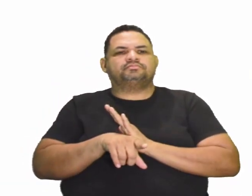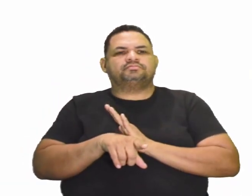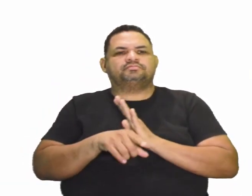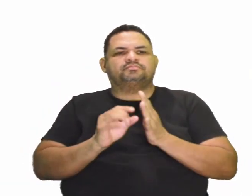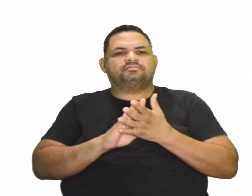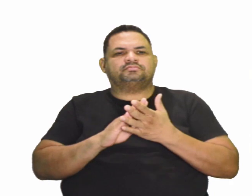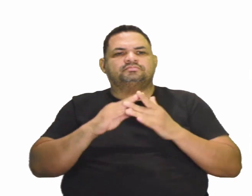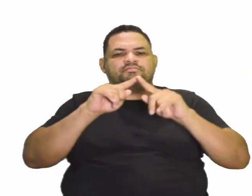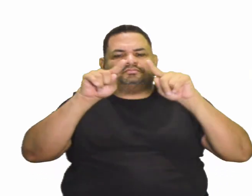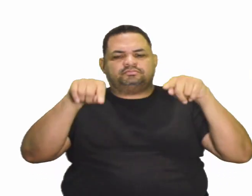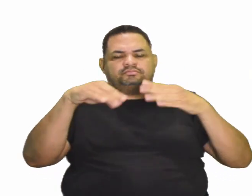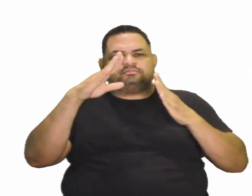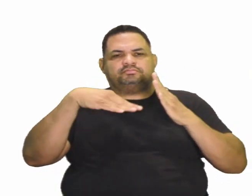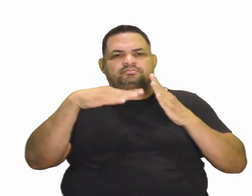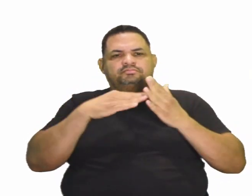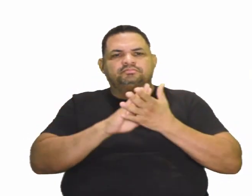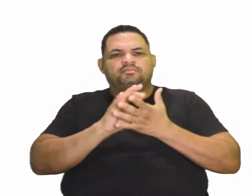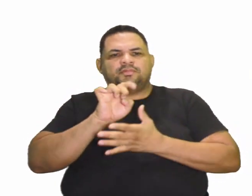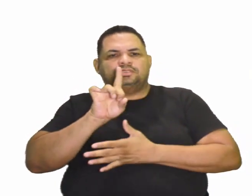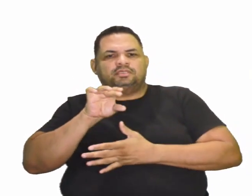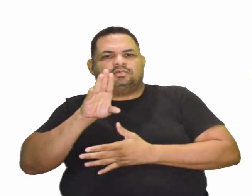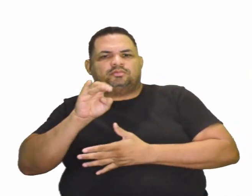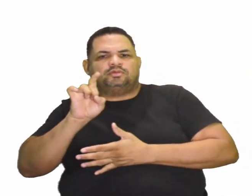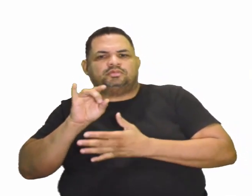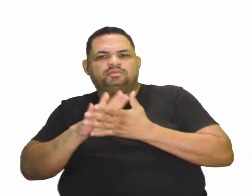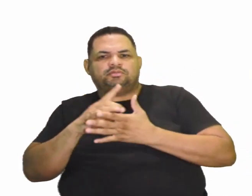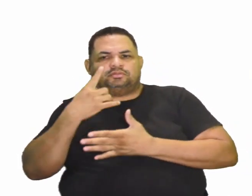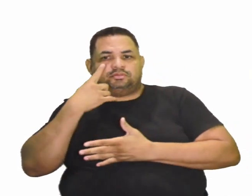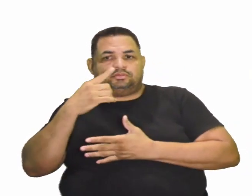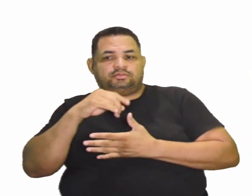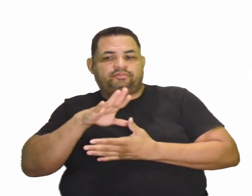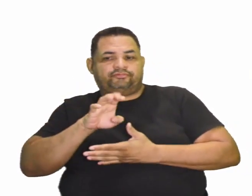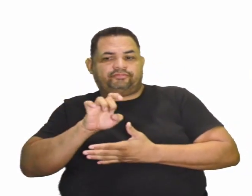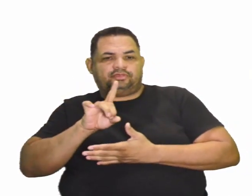Na obra de Sandro Botticelli, vê-se que Vênus